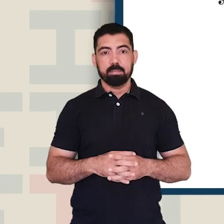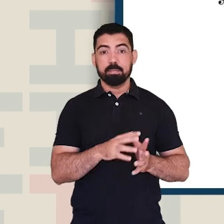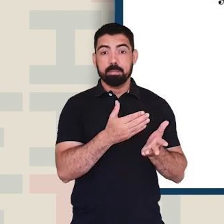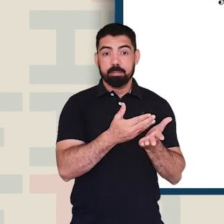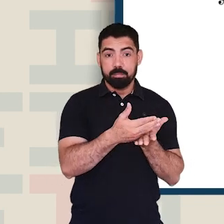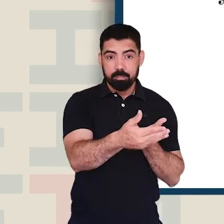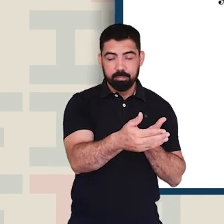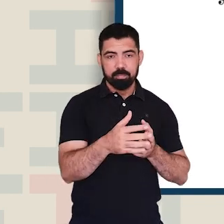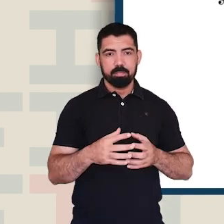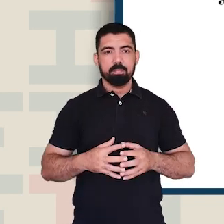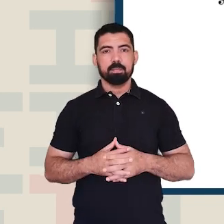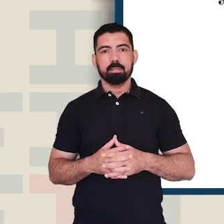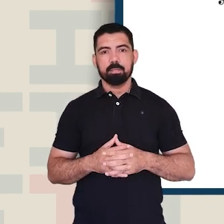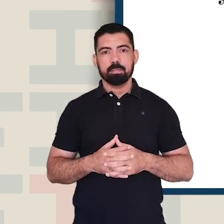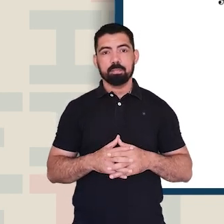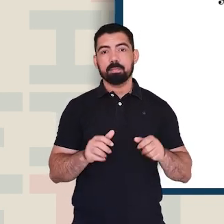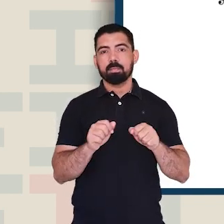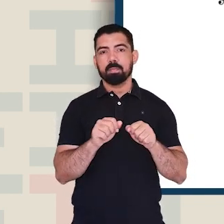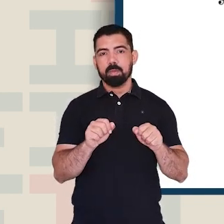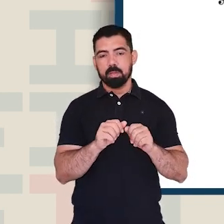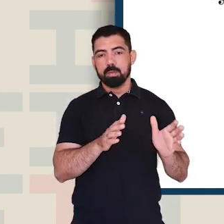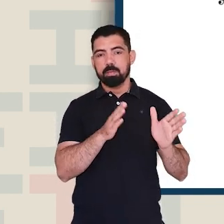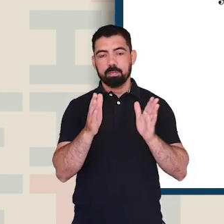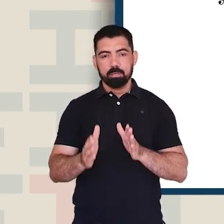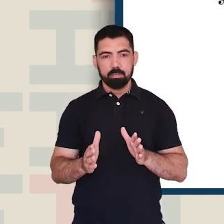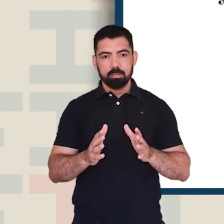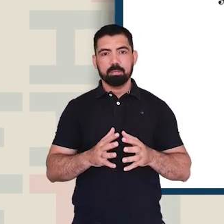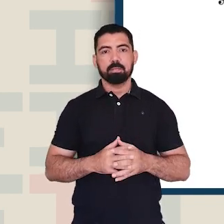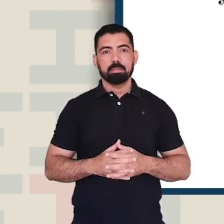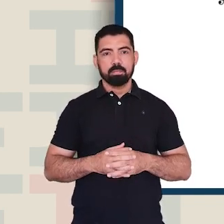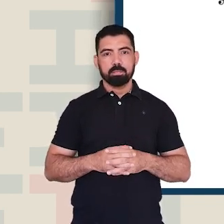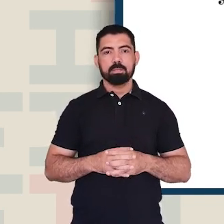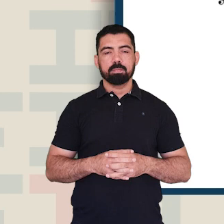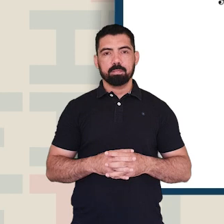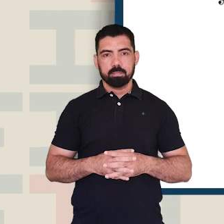Essa é a introdução. Aí eu fiz uma frase.